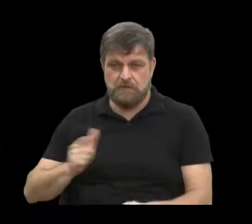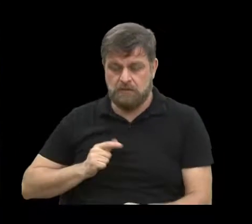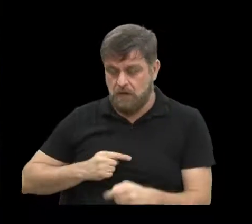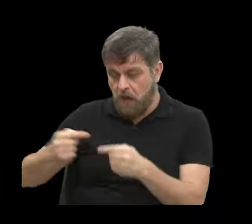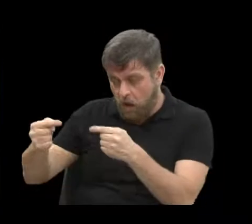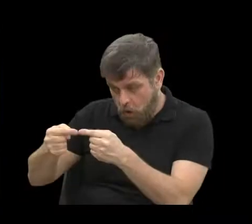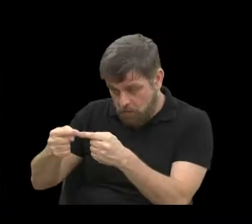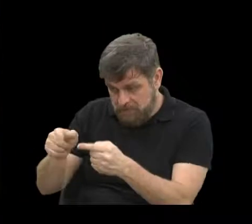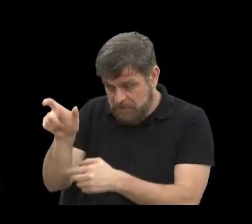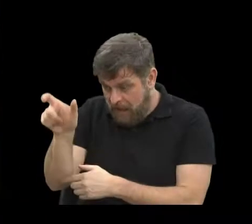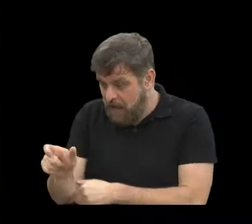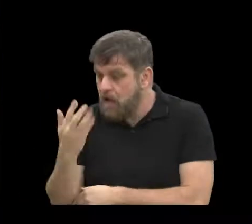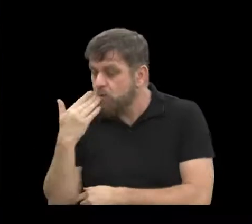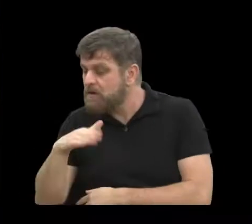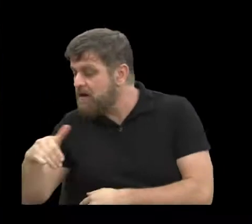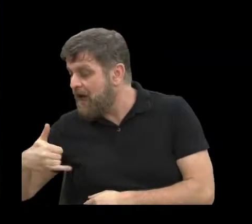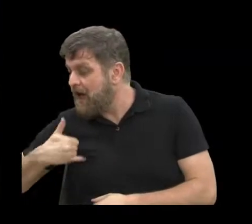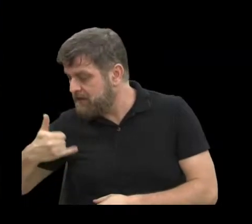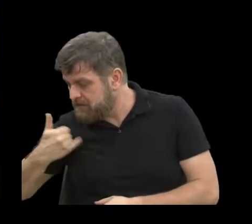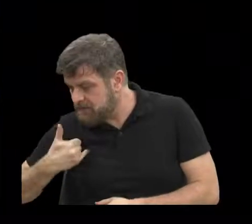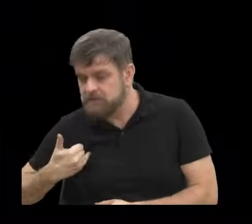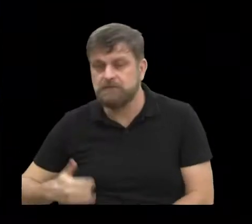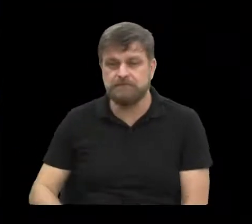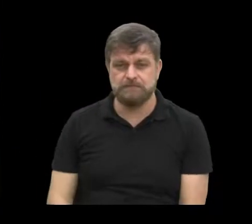compatível com a idade.